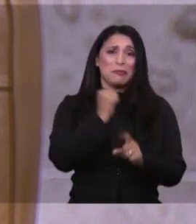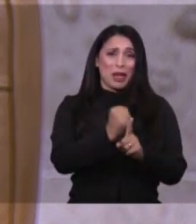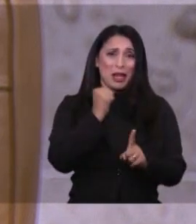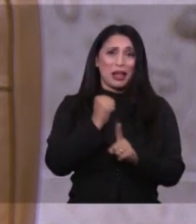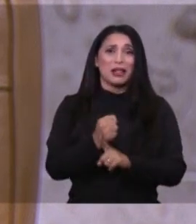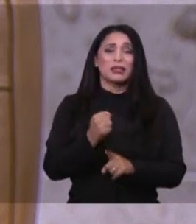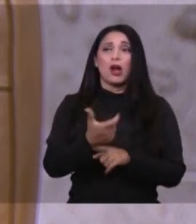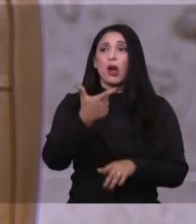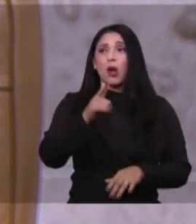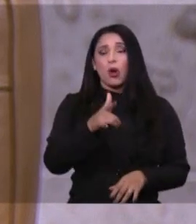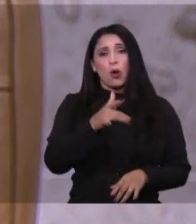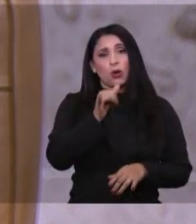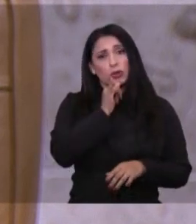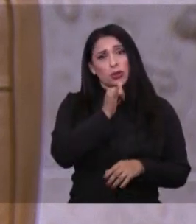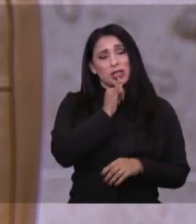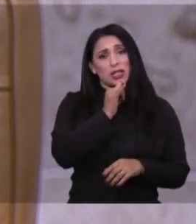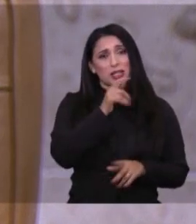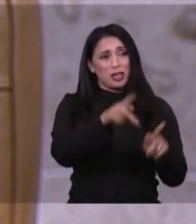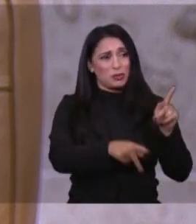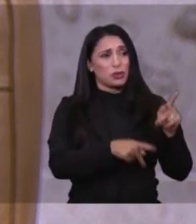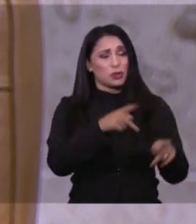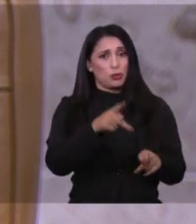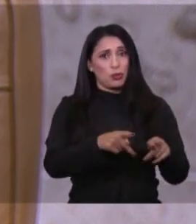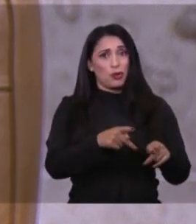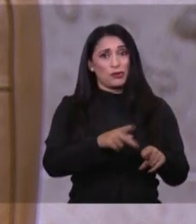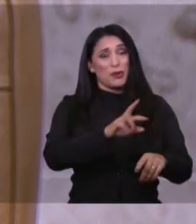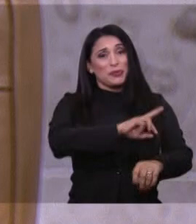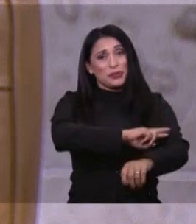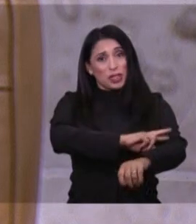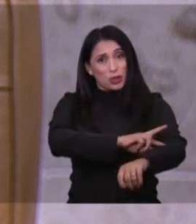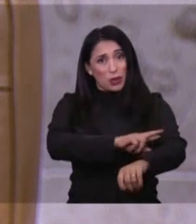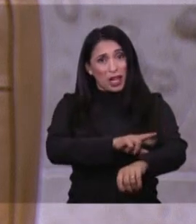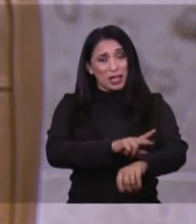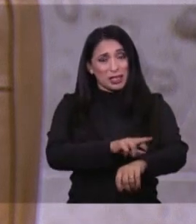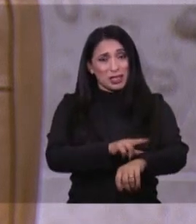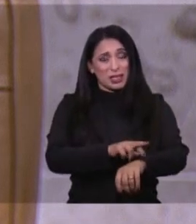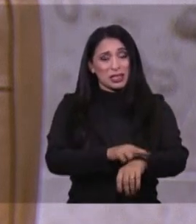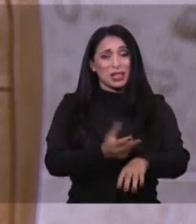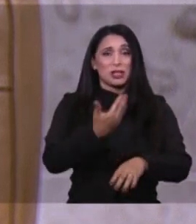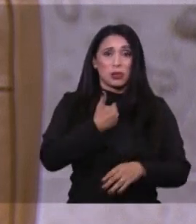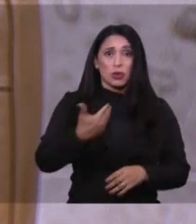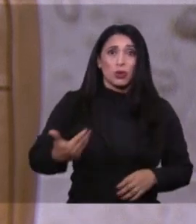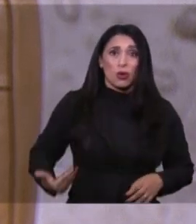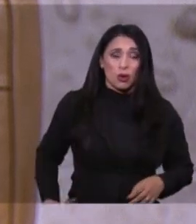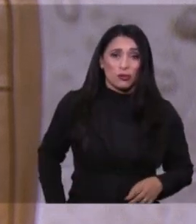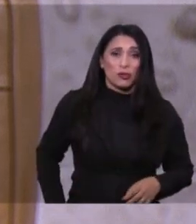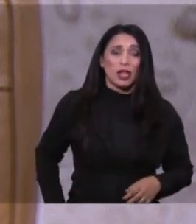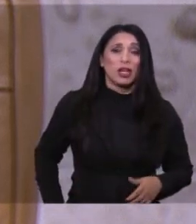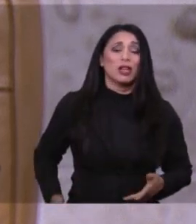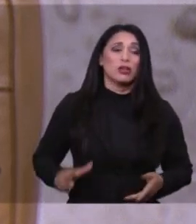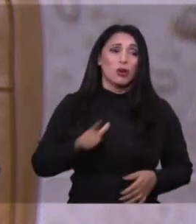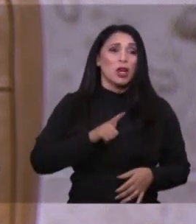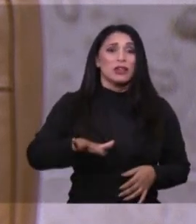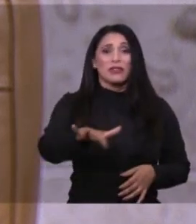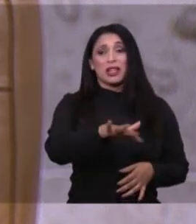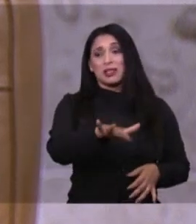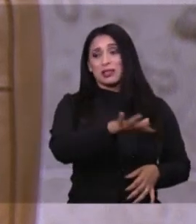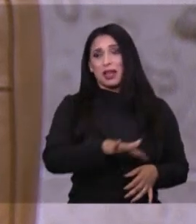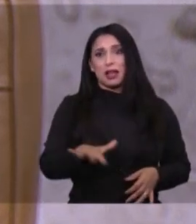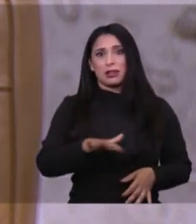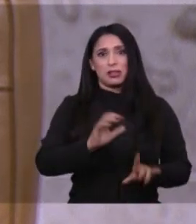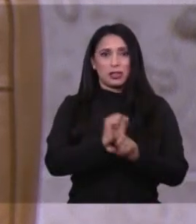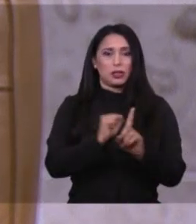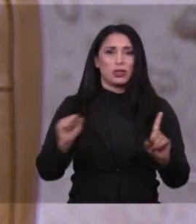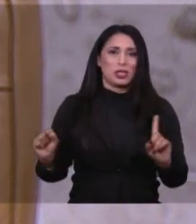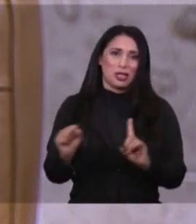a população negra e reforçam o racismo estrutural em diversos espaços da nossa sociedade.